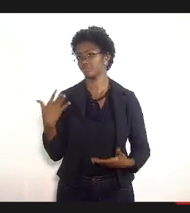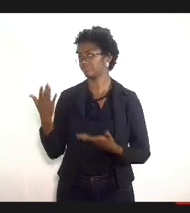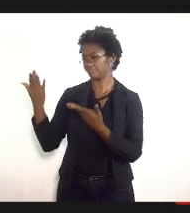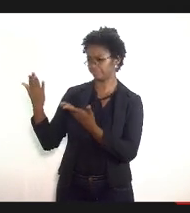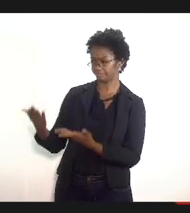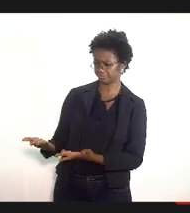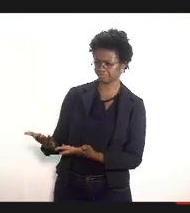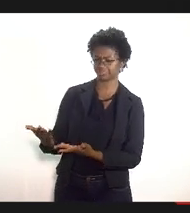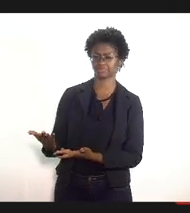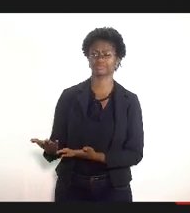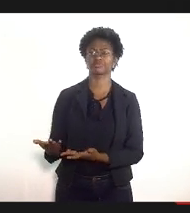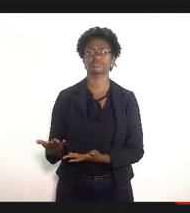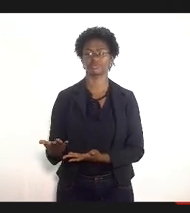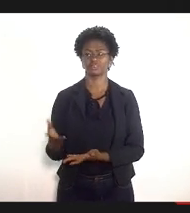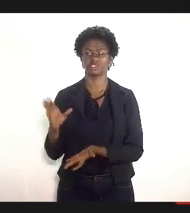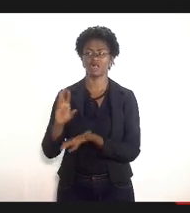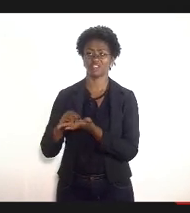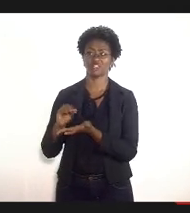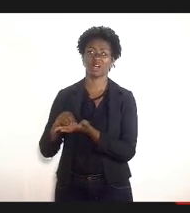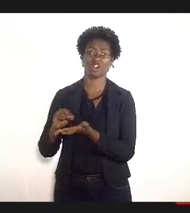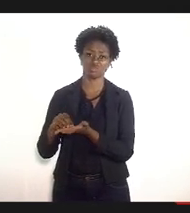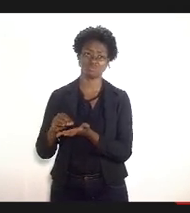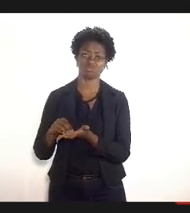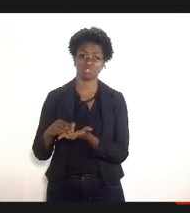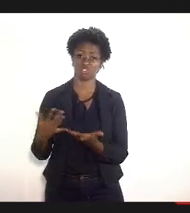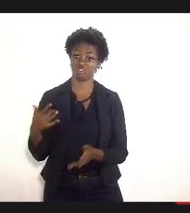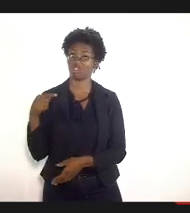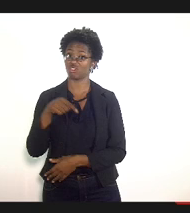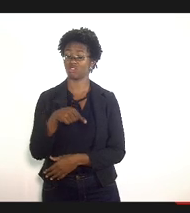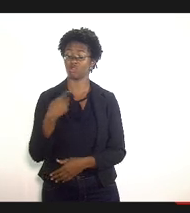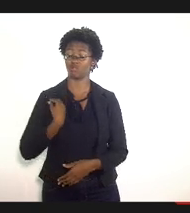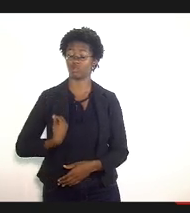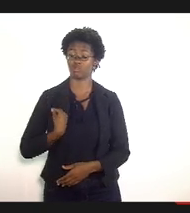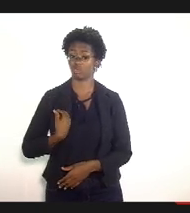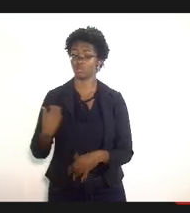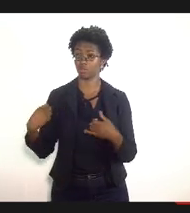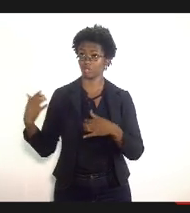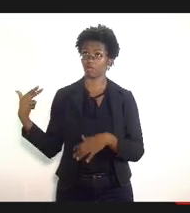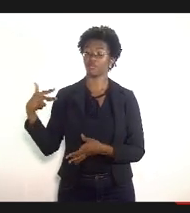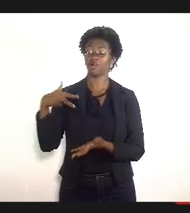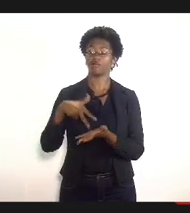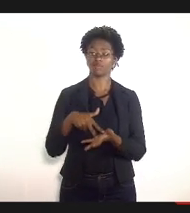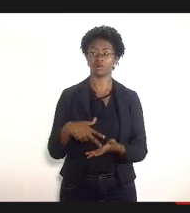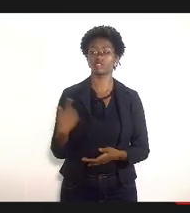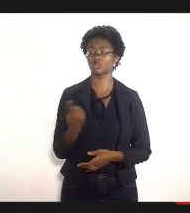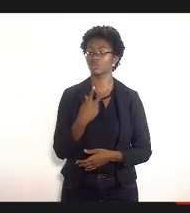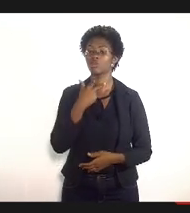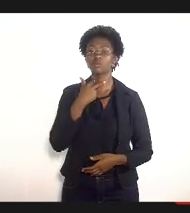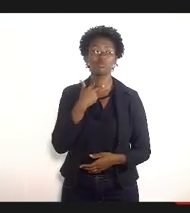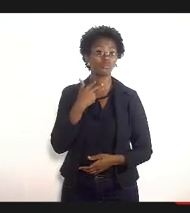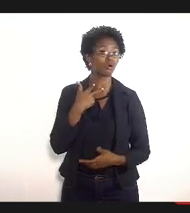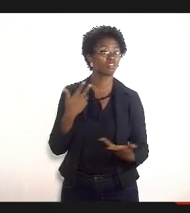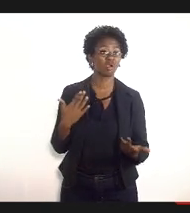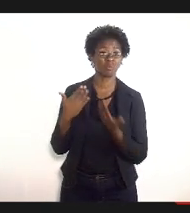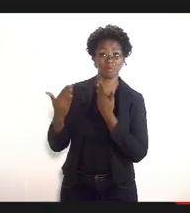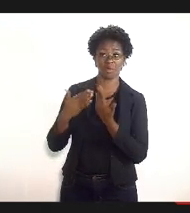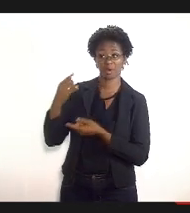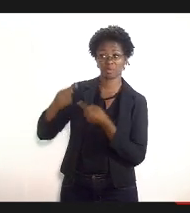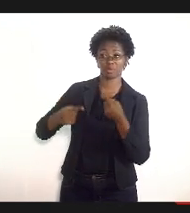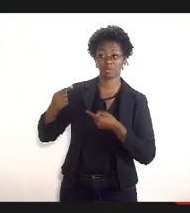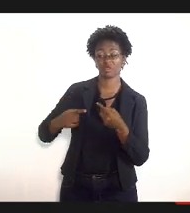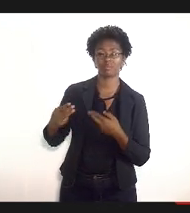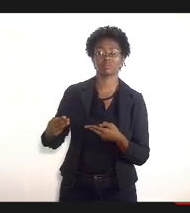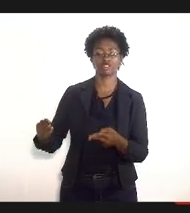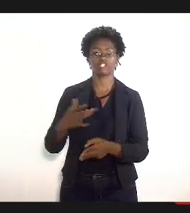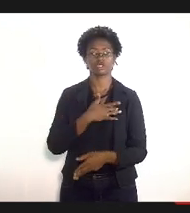ilustre ausência nessa audiência pública que está tratando de rede federal, e nós não estamos podendo contar com a presença do Ministério